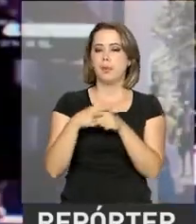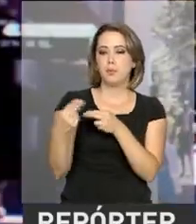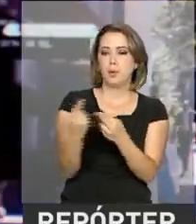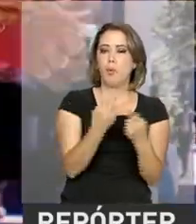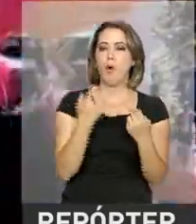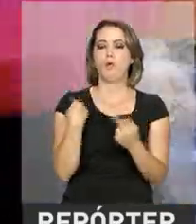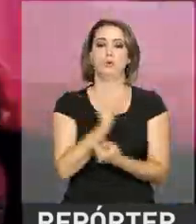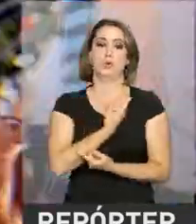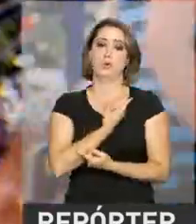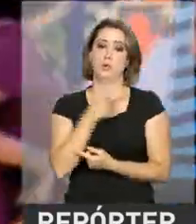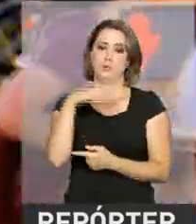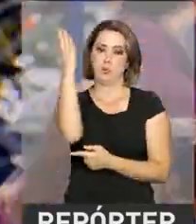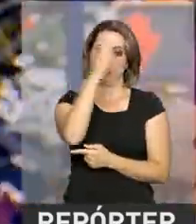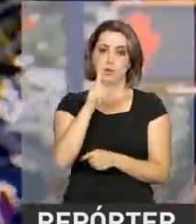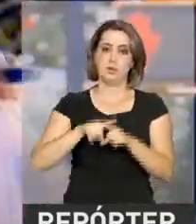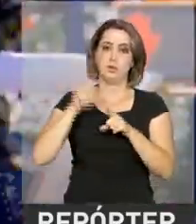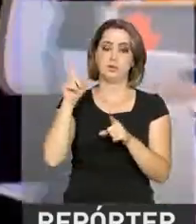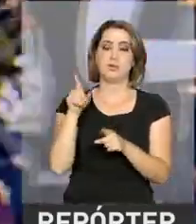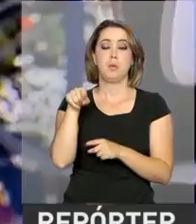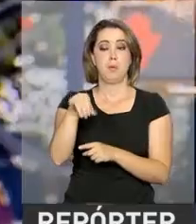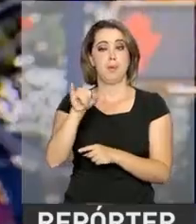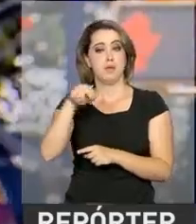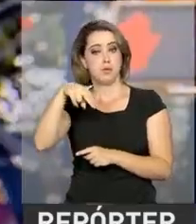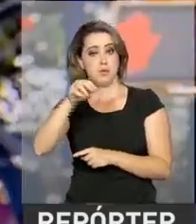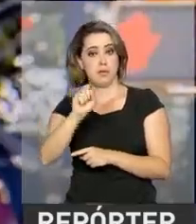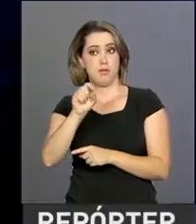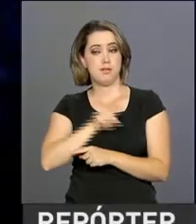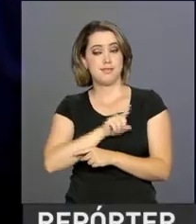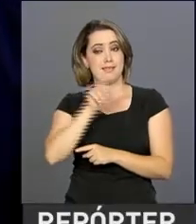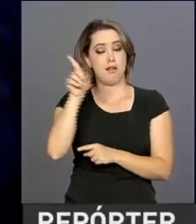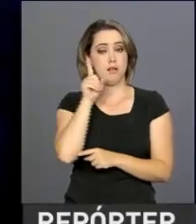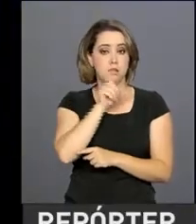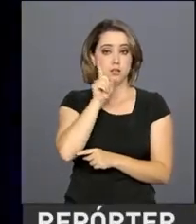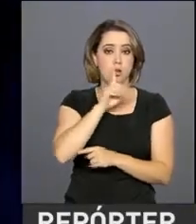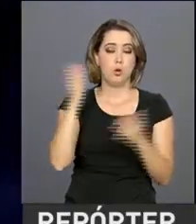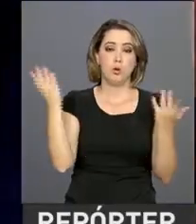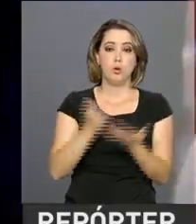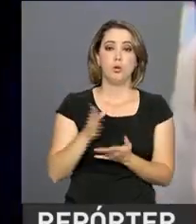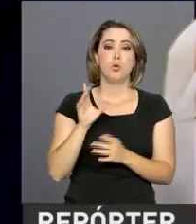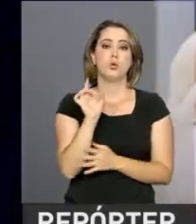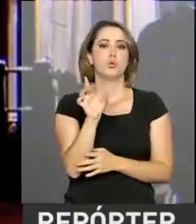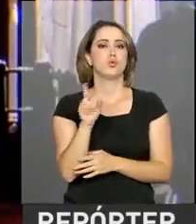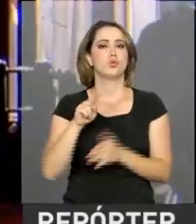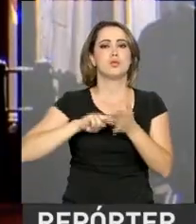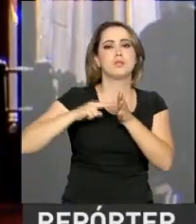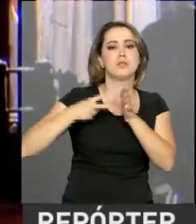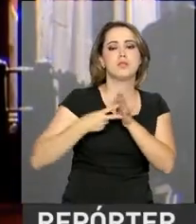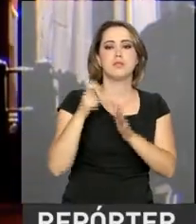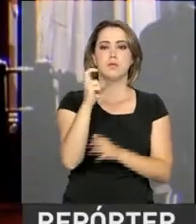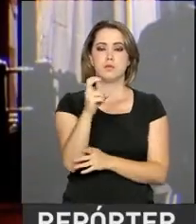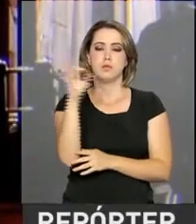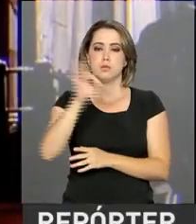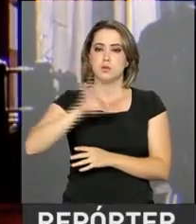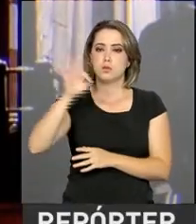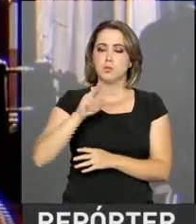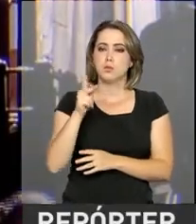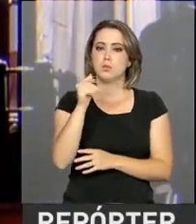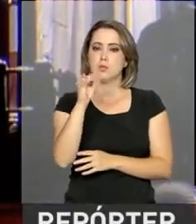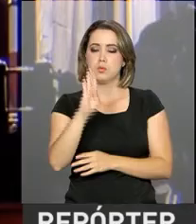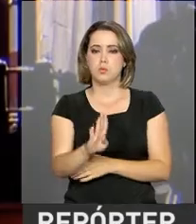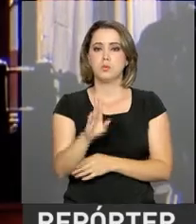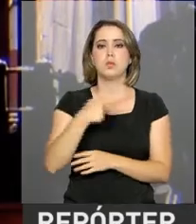com o nosso, mas a Seguridade Social nos Estados Unidos ocupa hoje em dia apenas 5% do PIB e